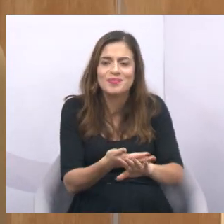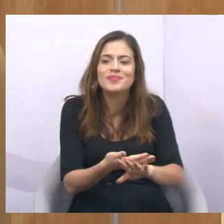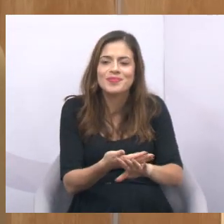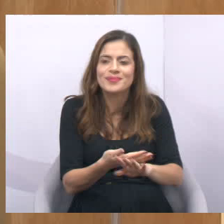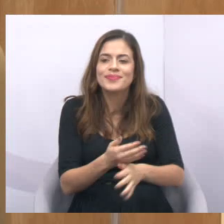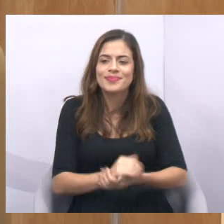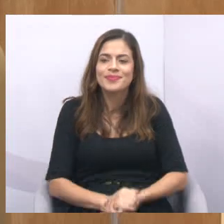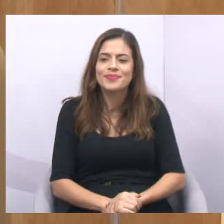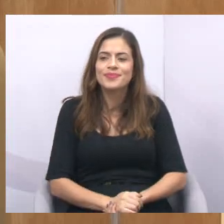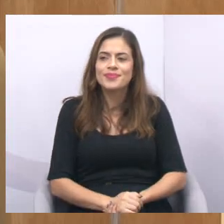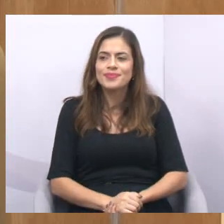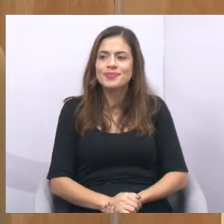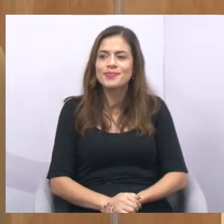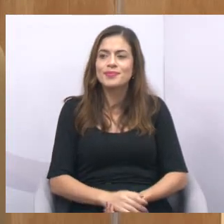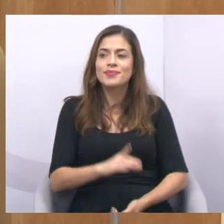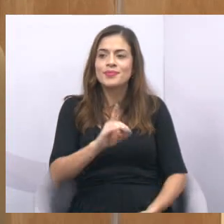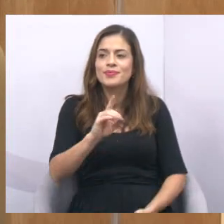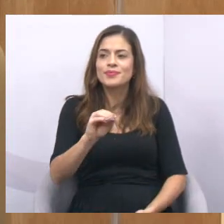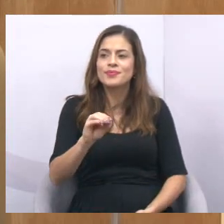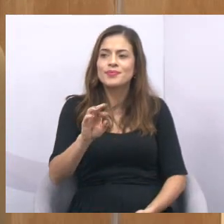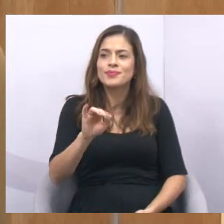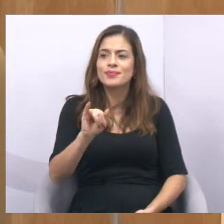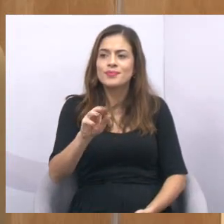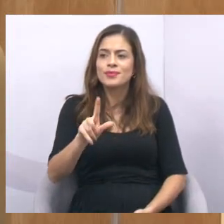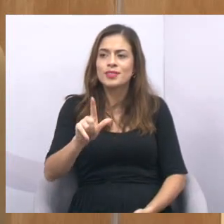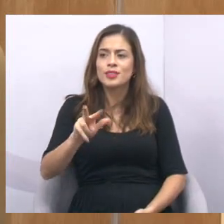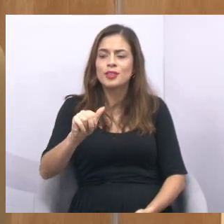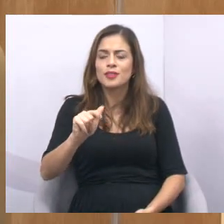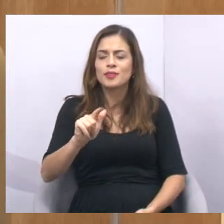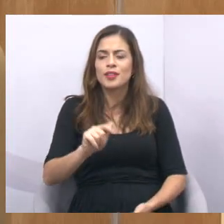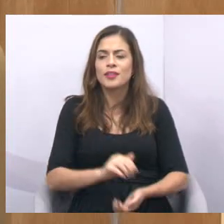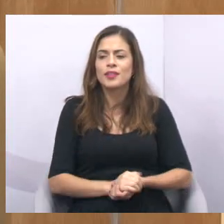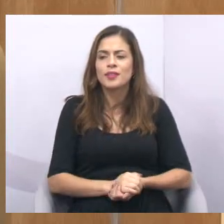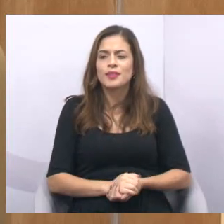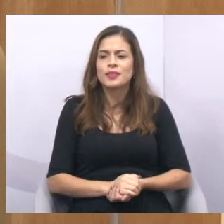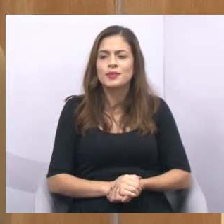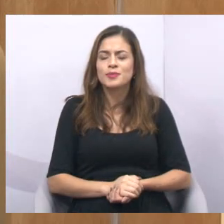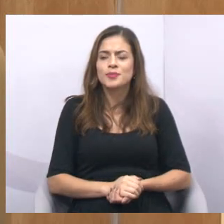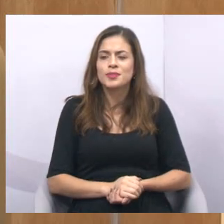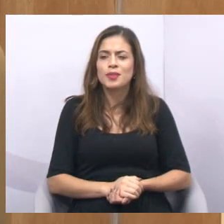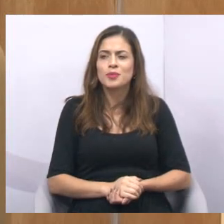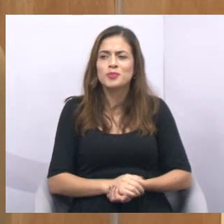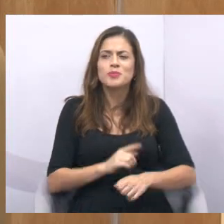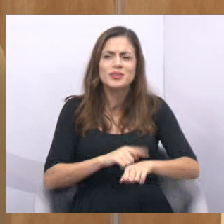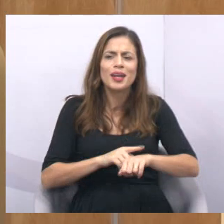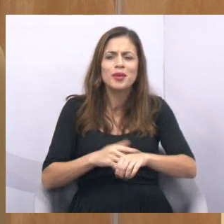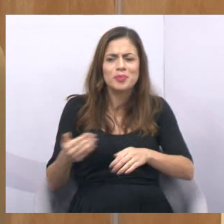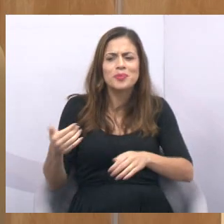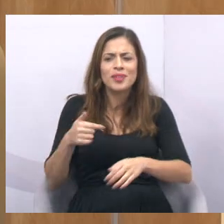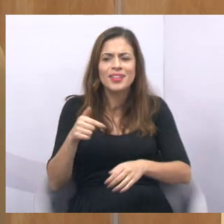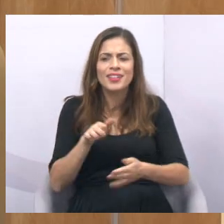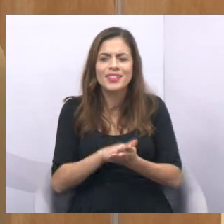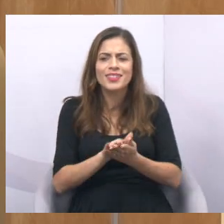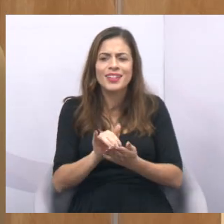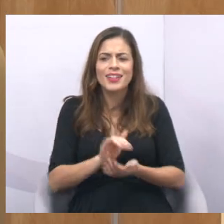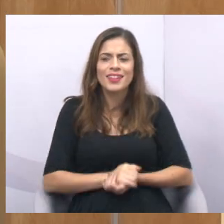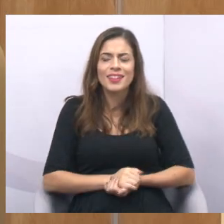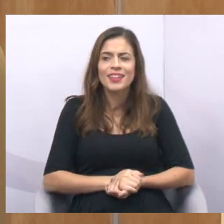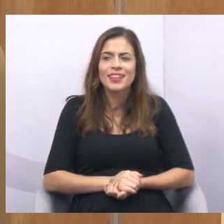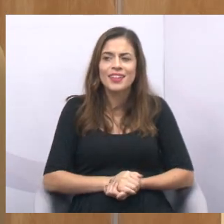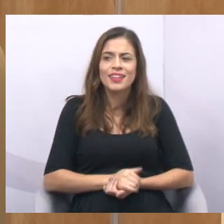né? Derival, eu ia citar um momento meu aqui em Jacareí e você